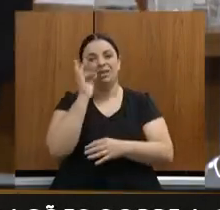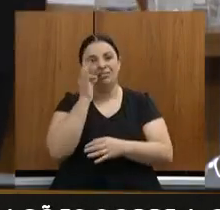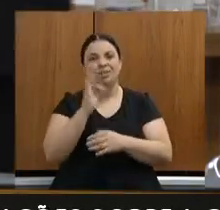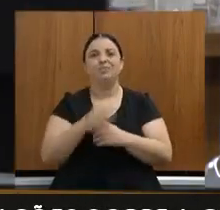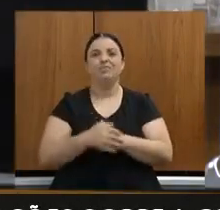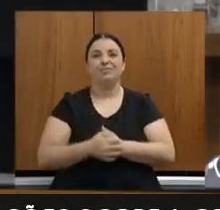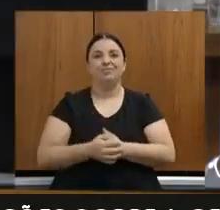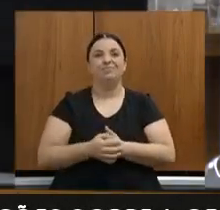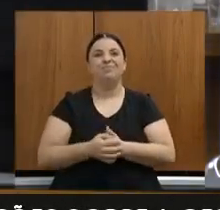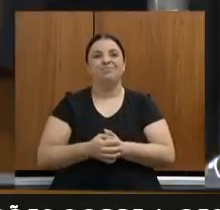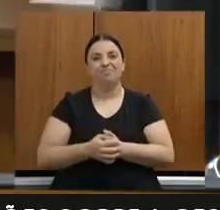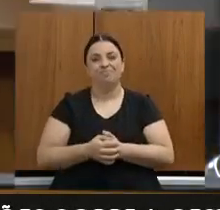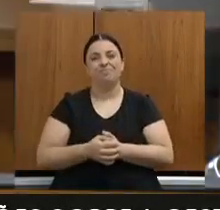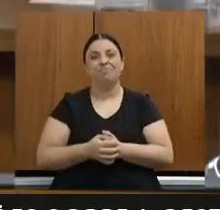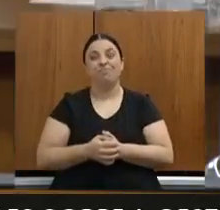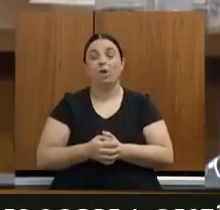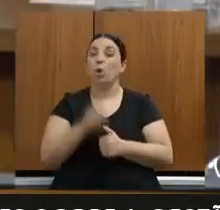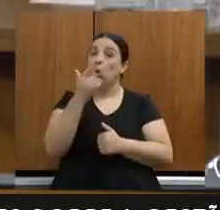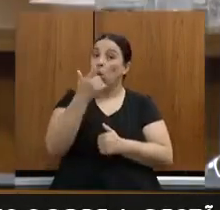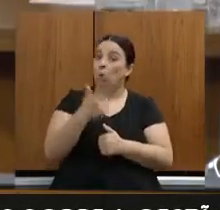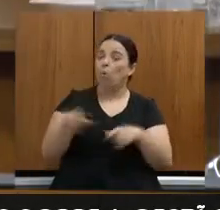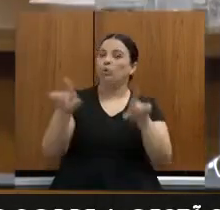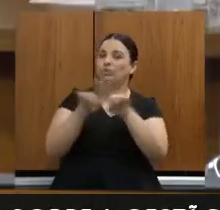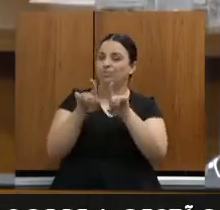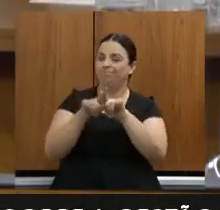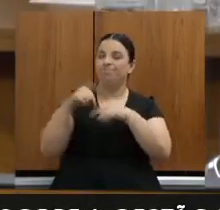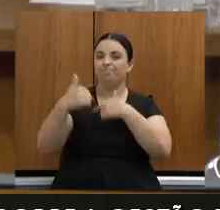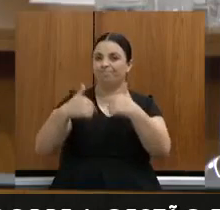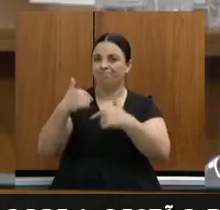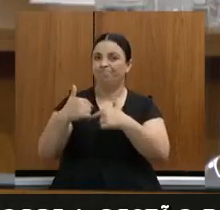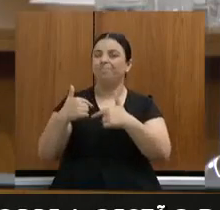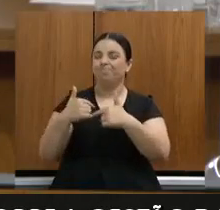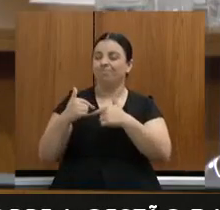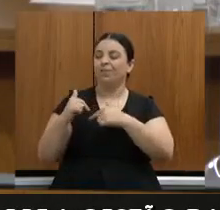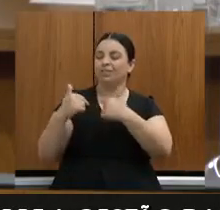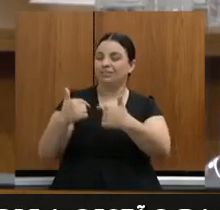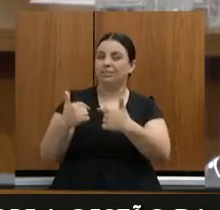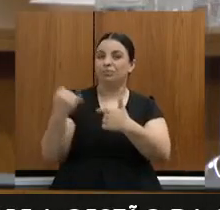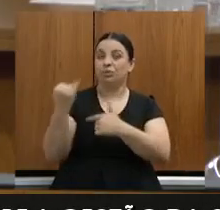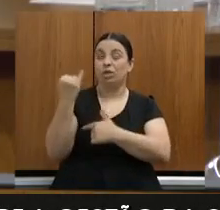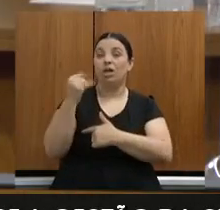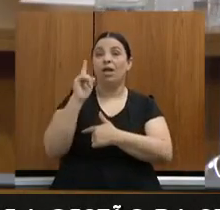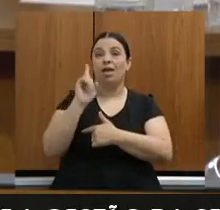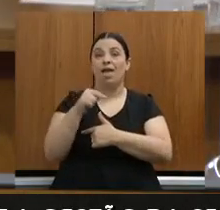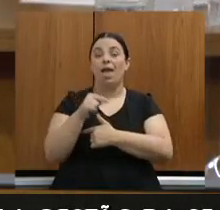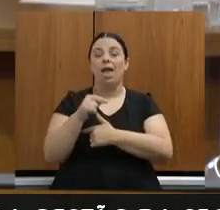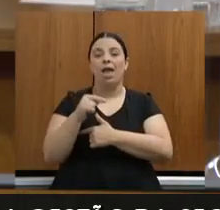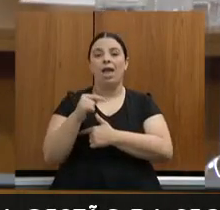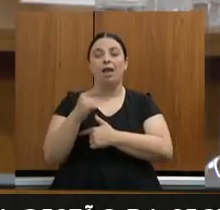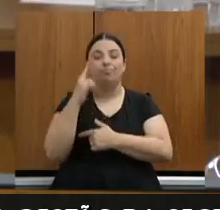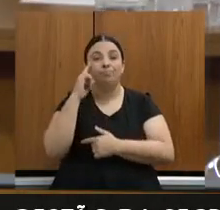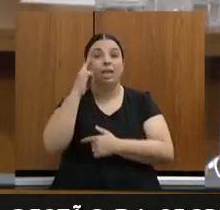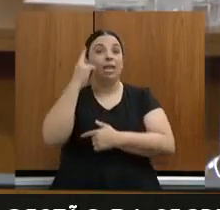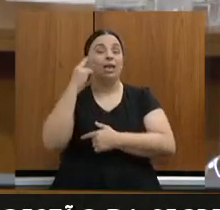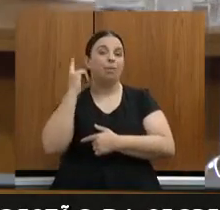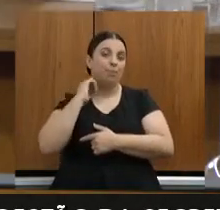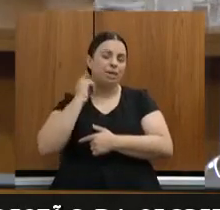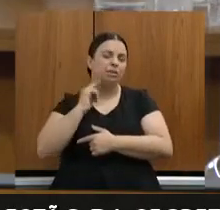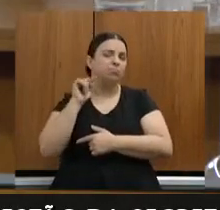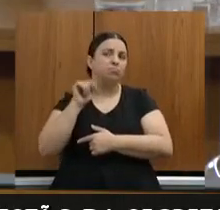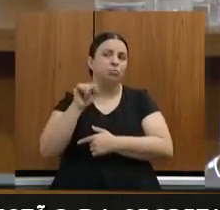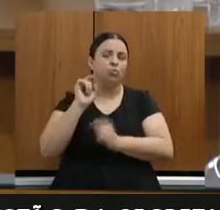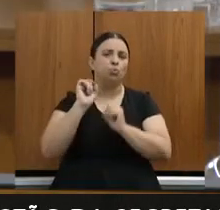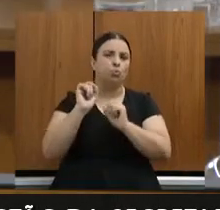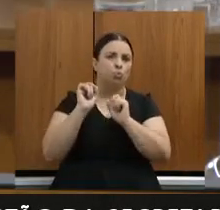é um outro programa também de destaque que é o Riga minas que foram entregues 695